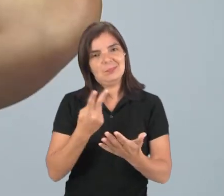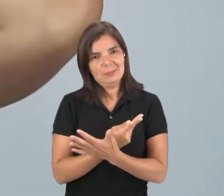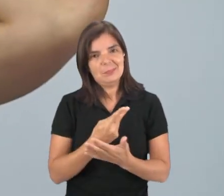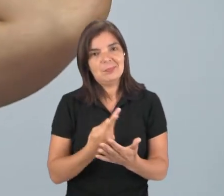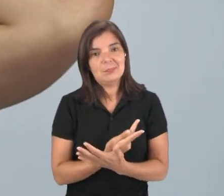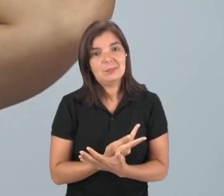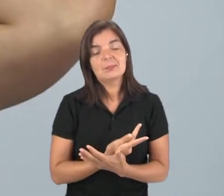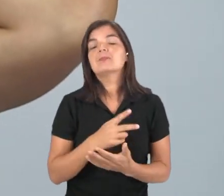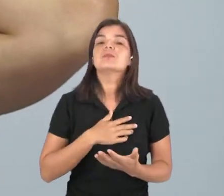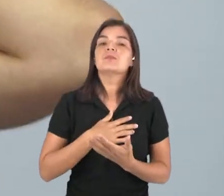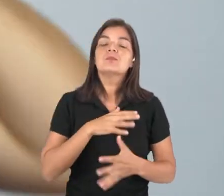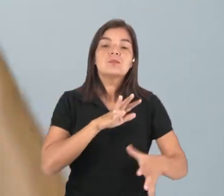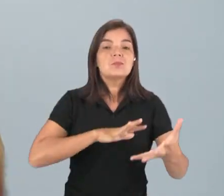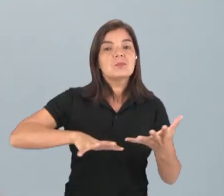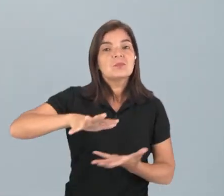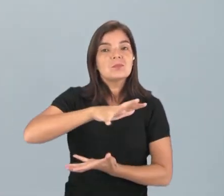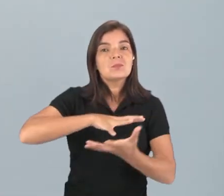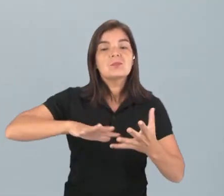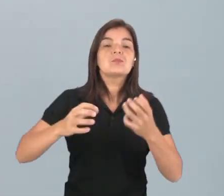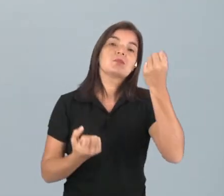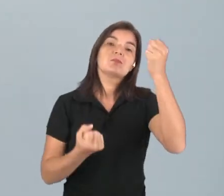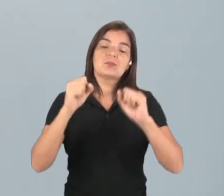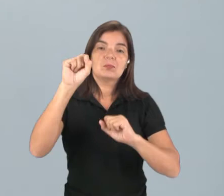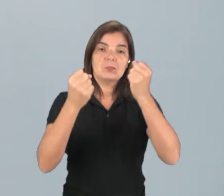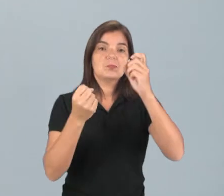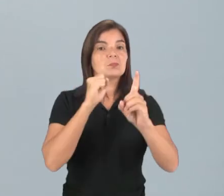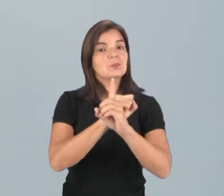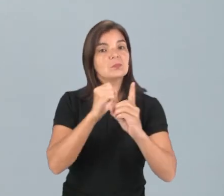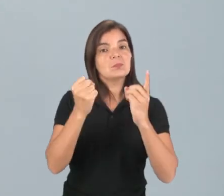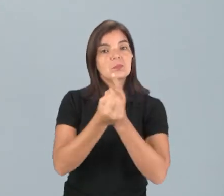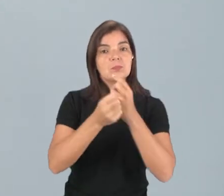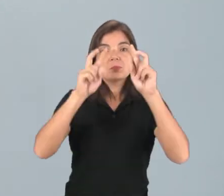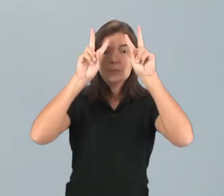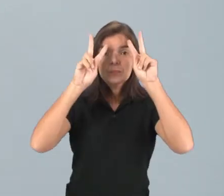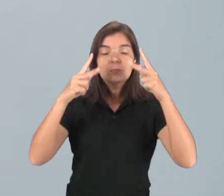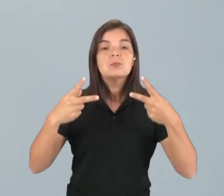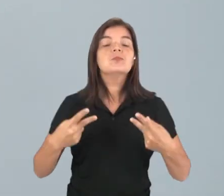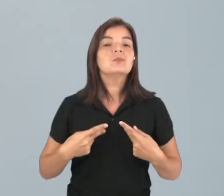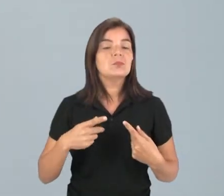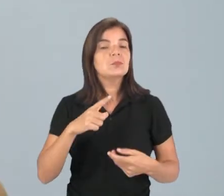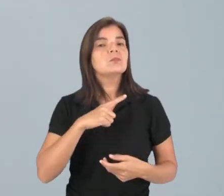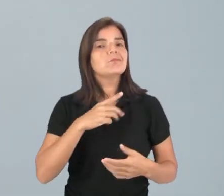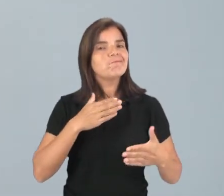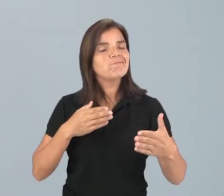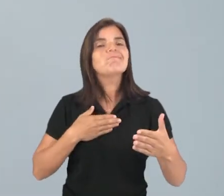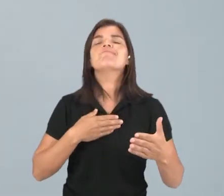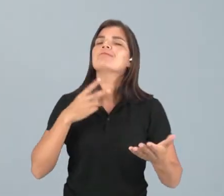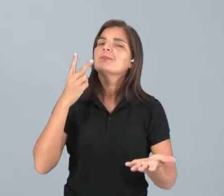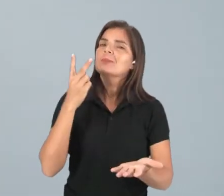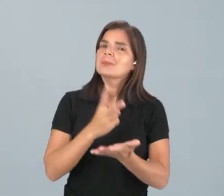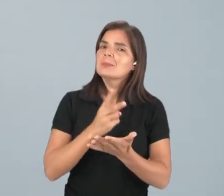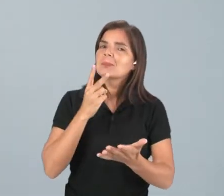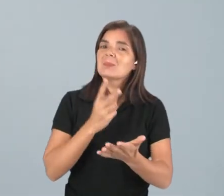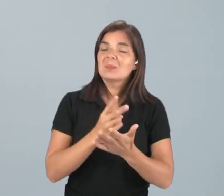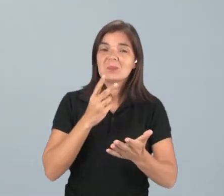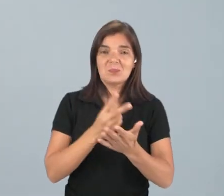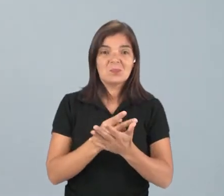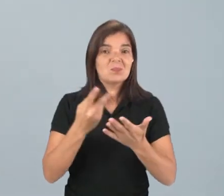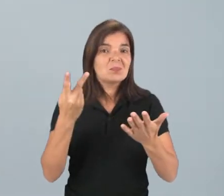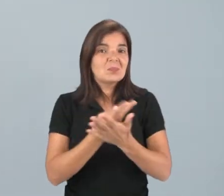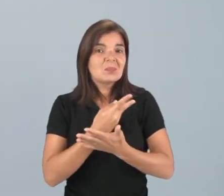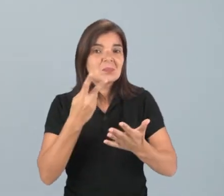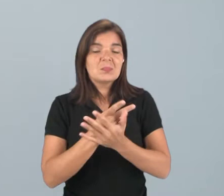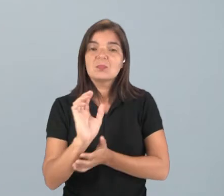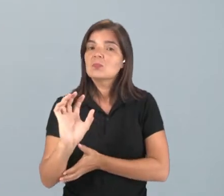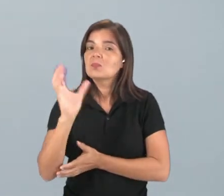bom? Desde a Revolução Industrial, nós, né, a sociedade humana, nós estamos interferindo cada vez mais, né, no clima